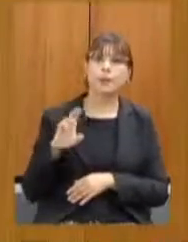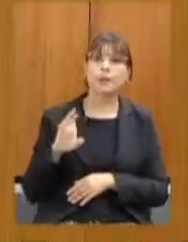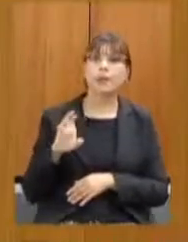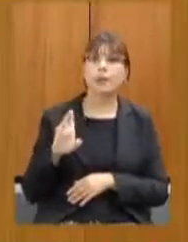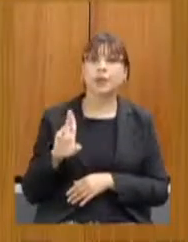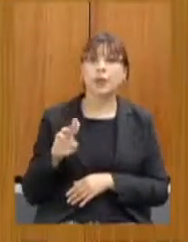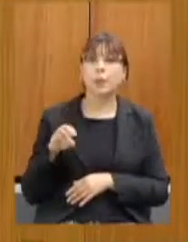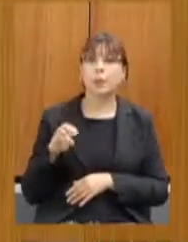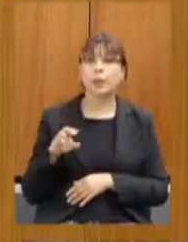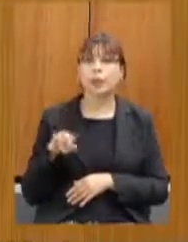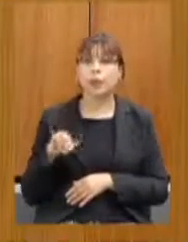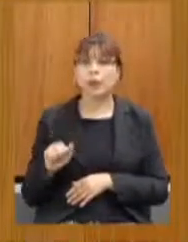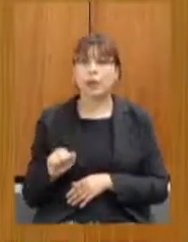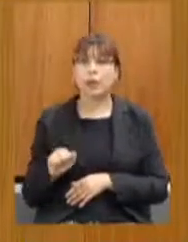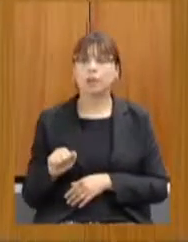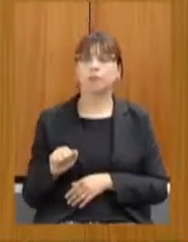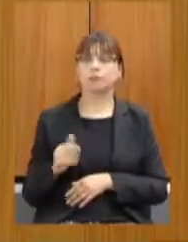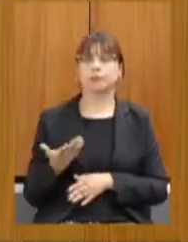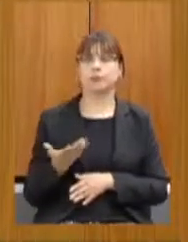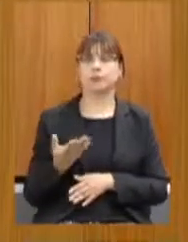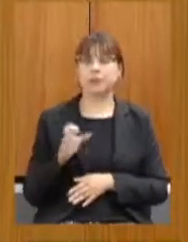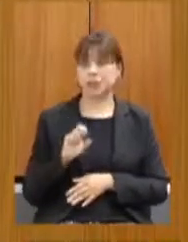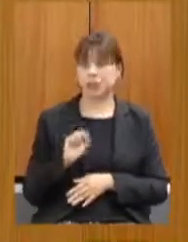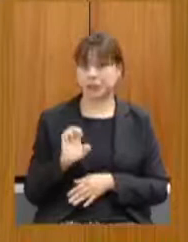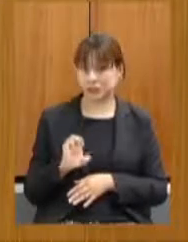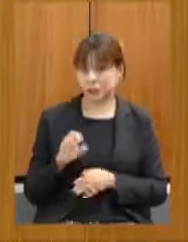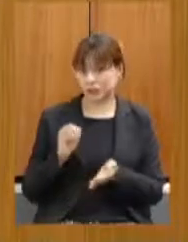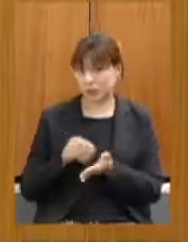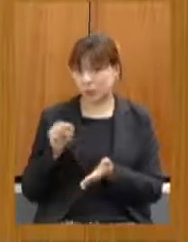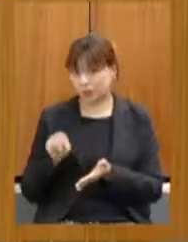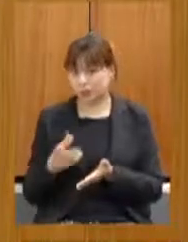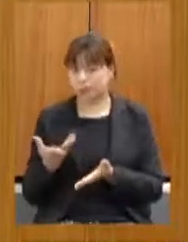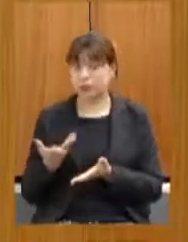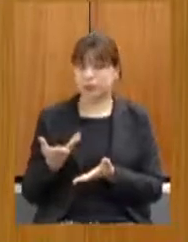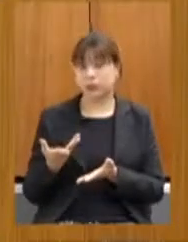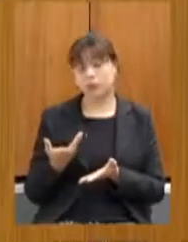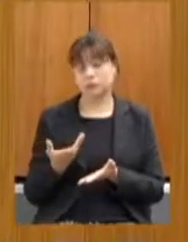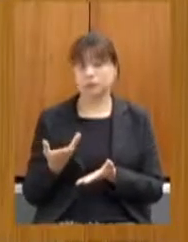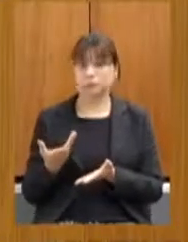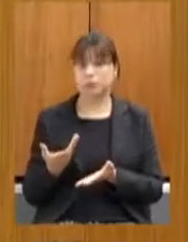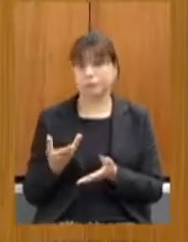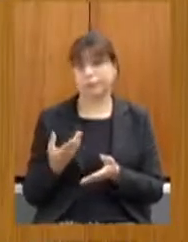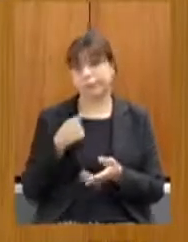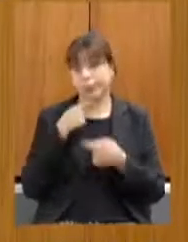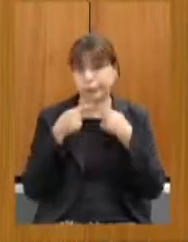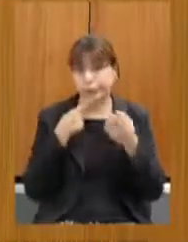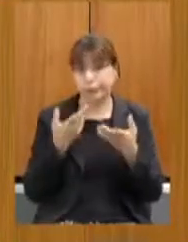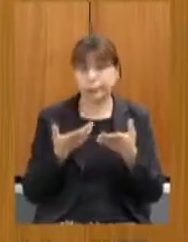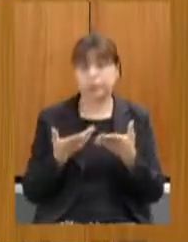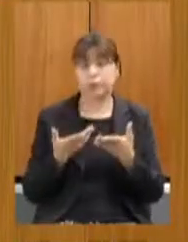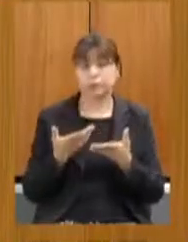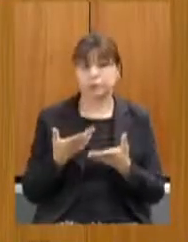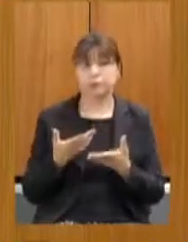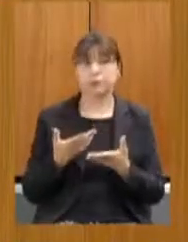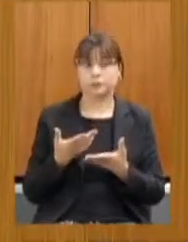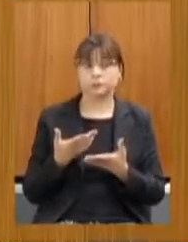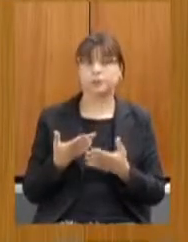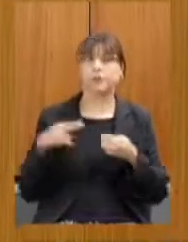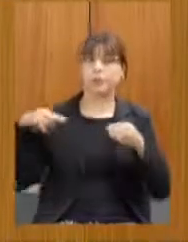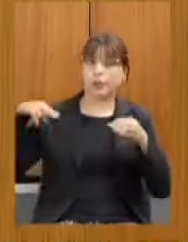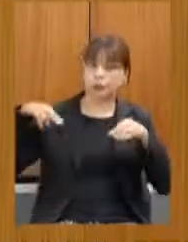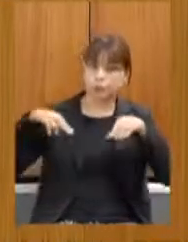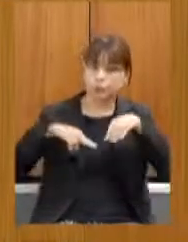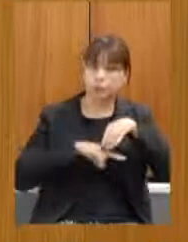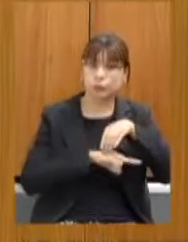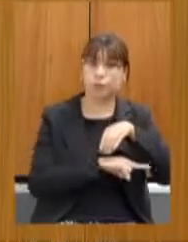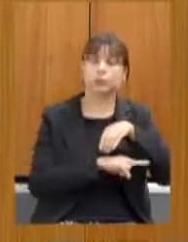sem esse aparelho muitas vezes você fica muito na dúvida e uma tomografia bem feita dos pulmões você veio Aquelas imagens características